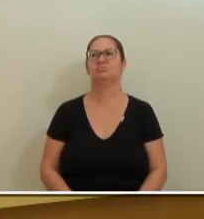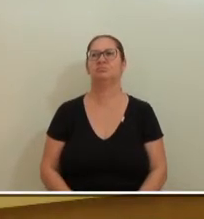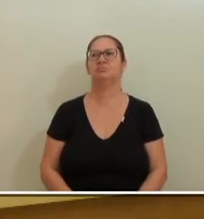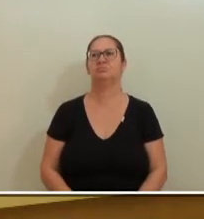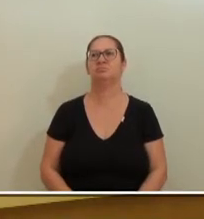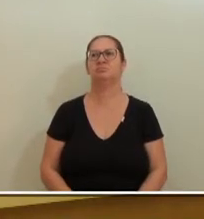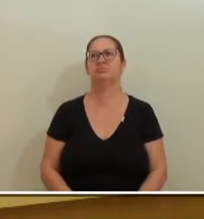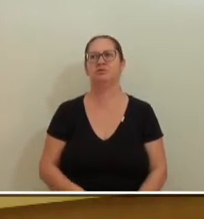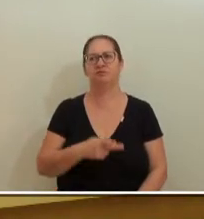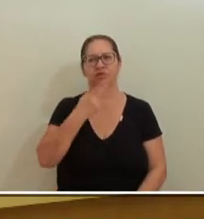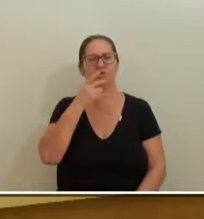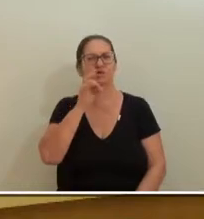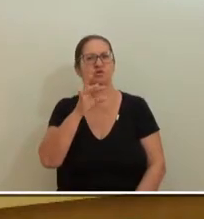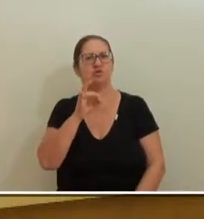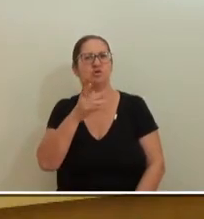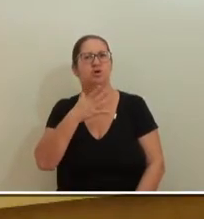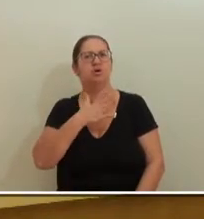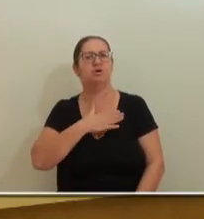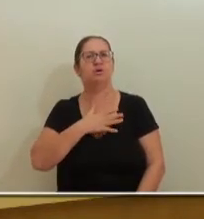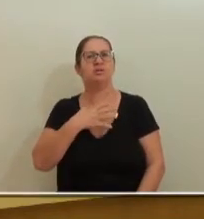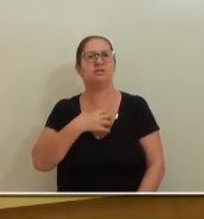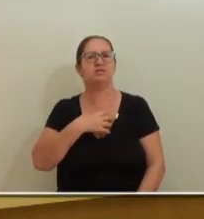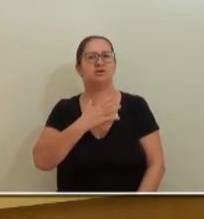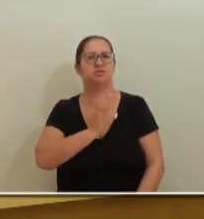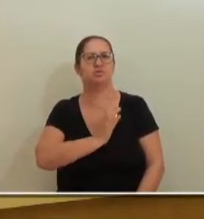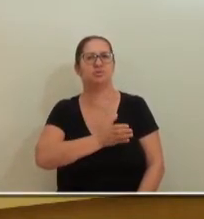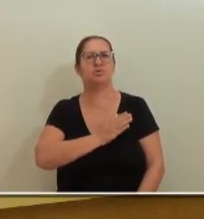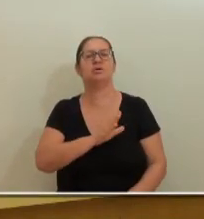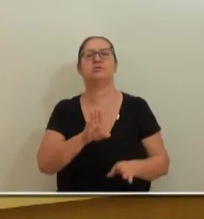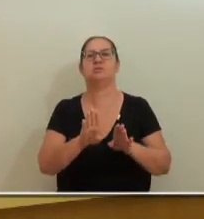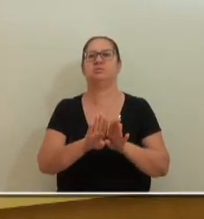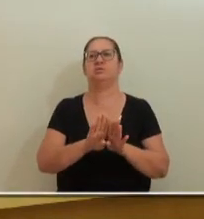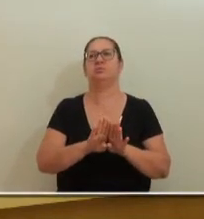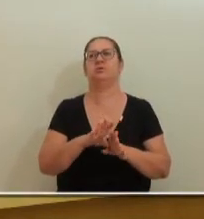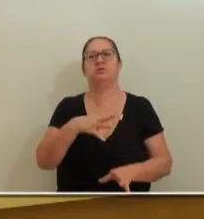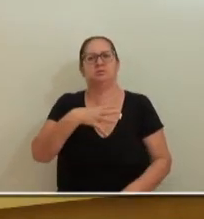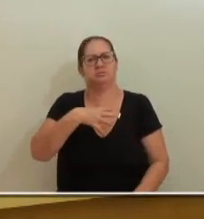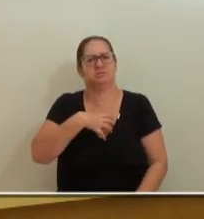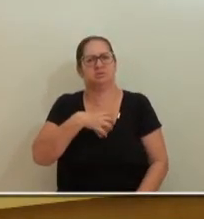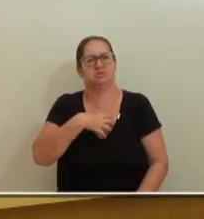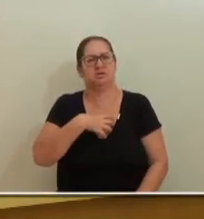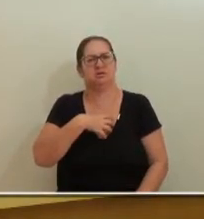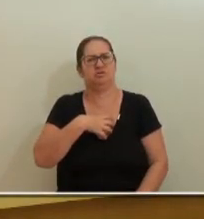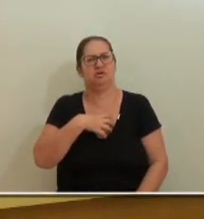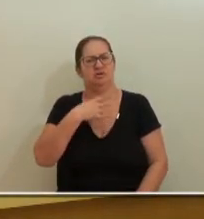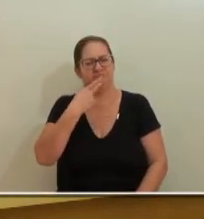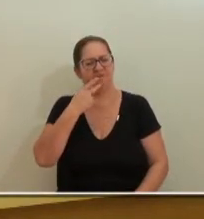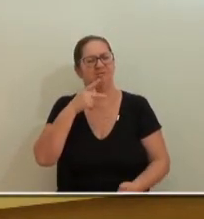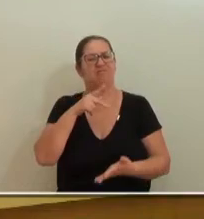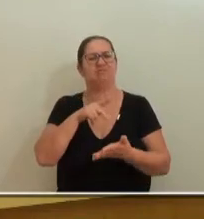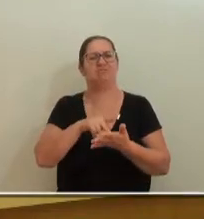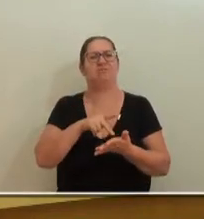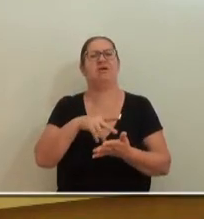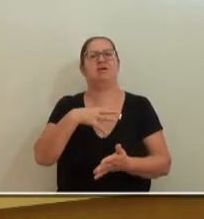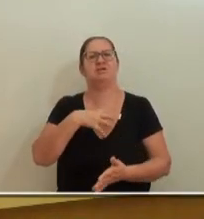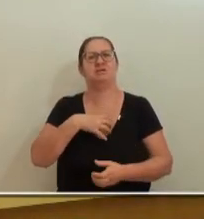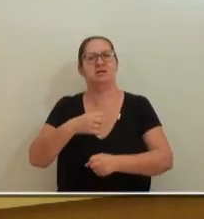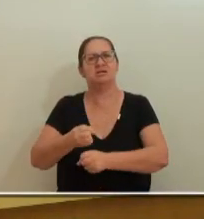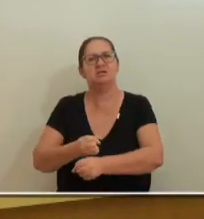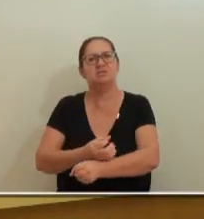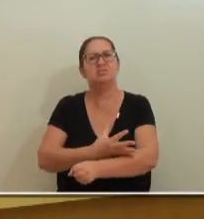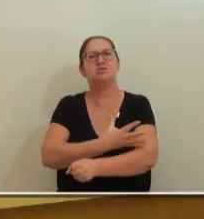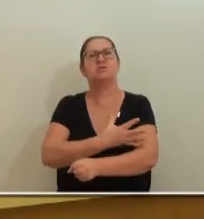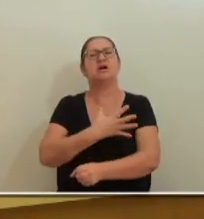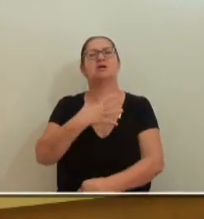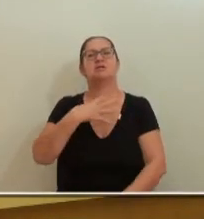só em palavras, você falou com o seu coração. Então, a gente sente verdade na sua fala, sente emoção, sente o quanto você